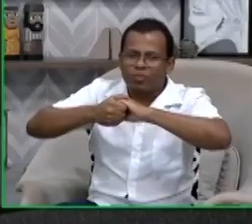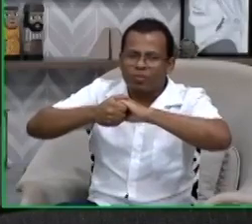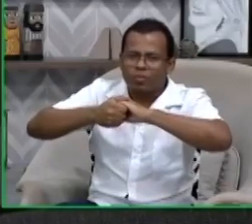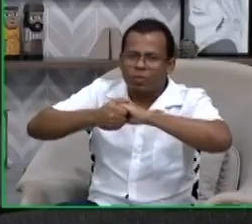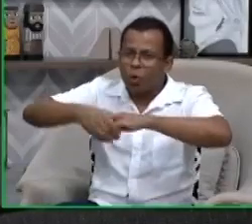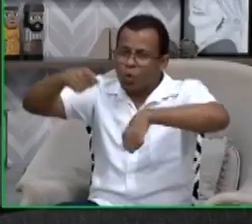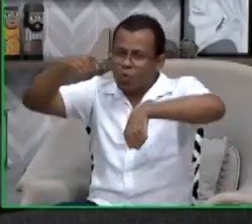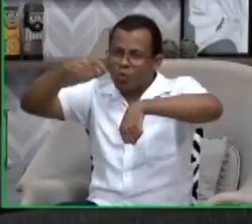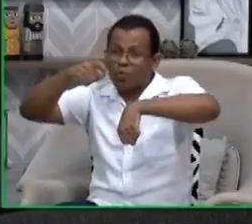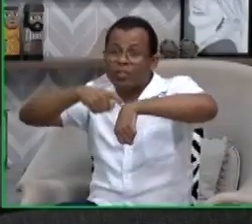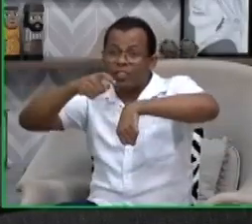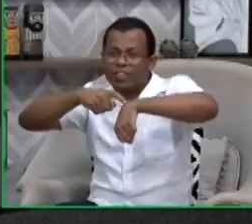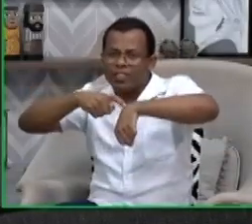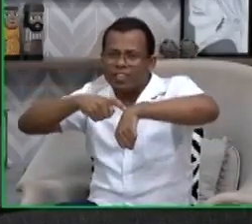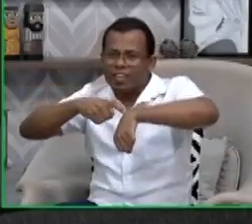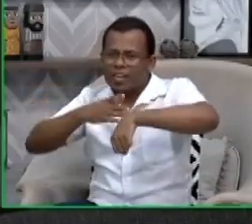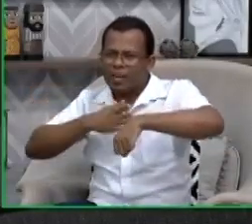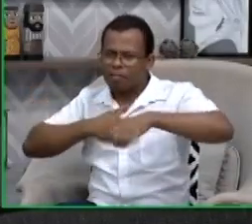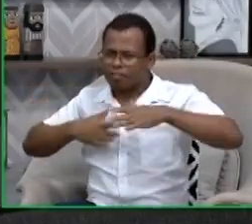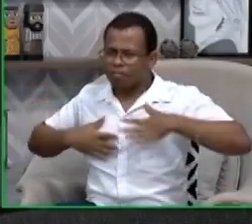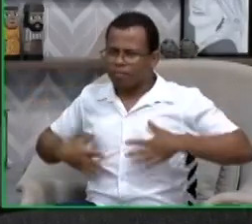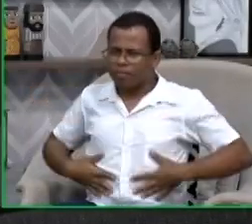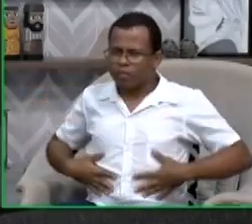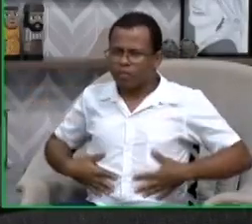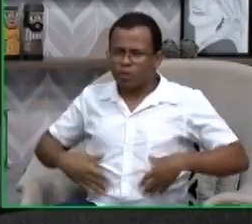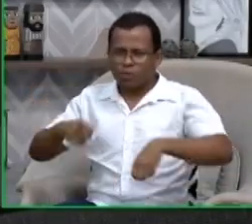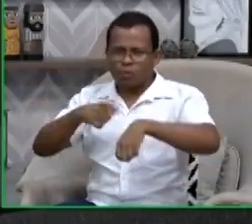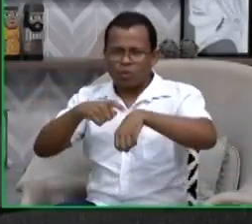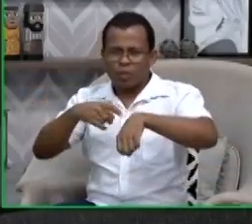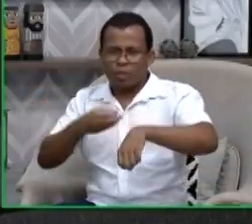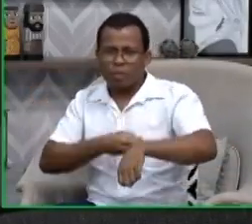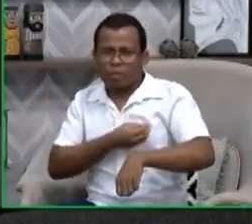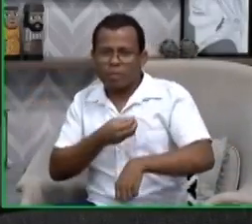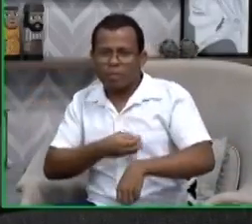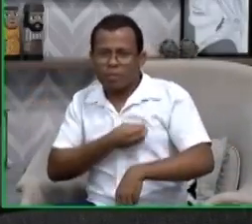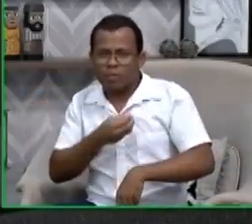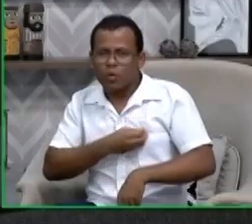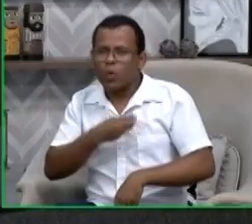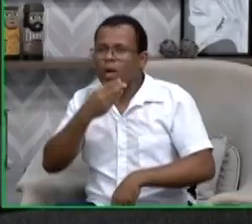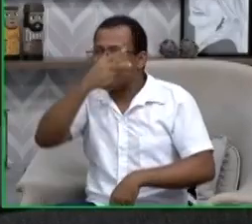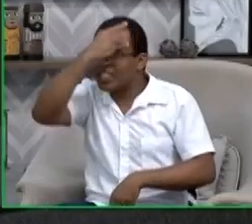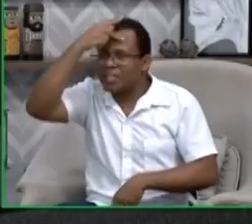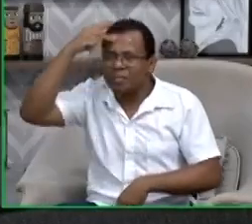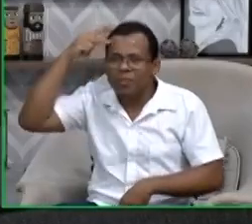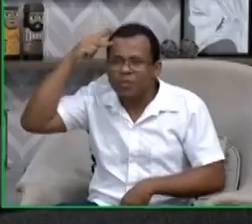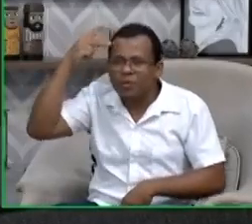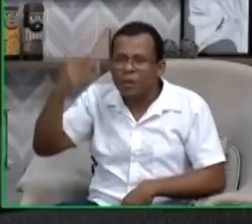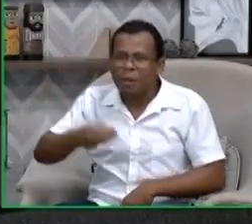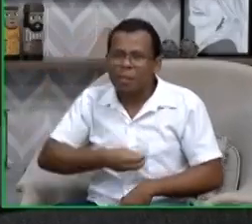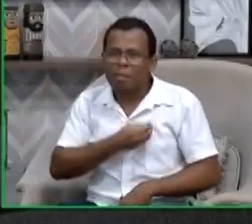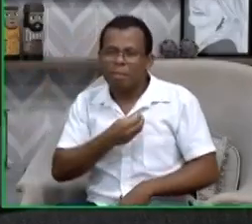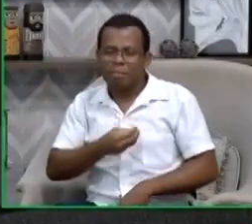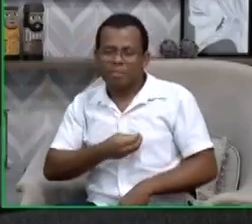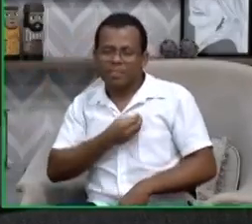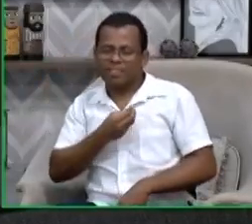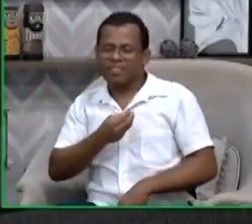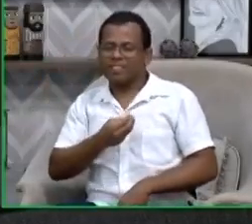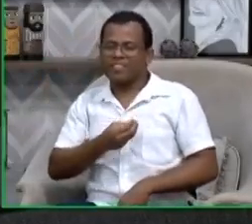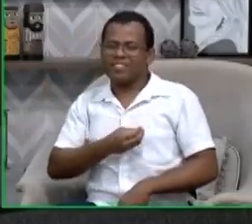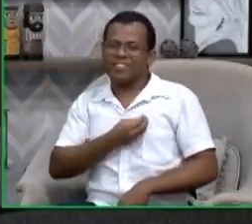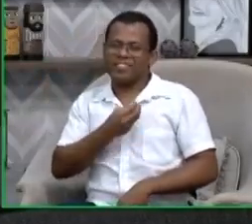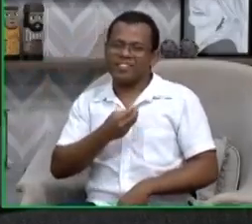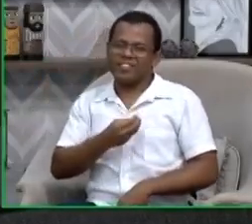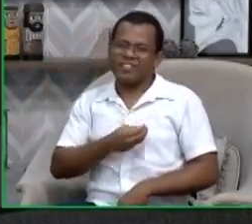O tempo é a minha matéria. O tempo presente. Os homens presentes. A vida